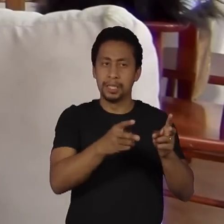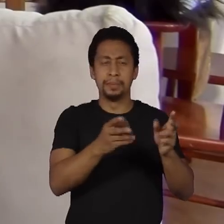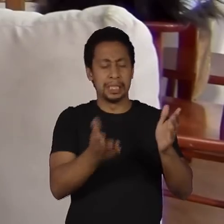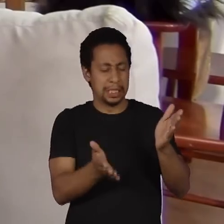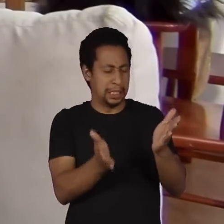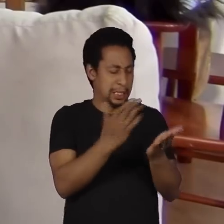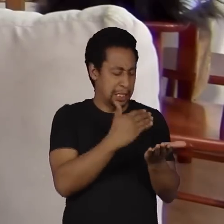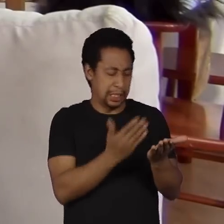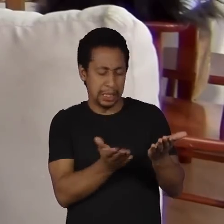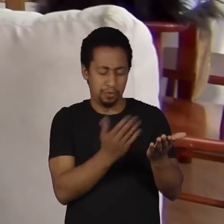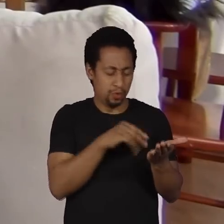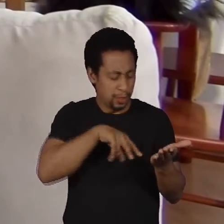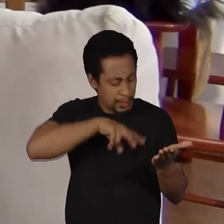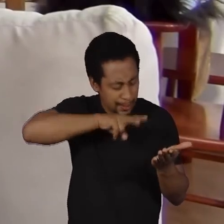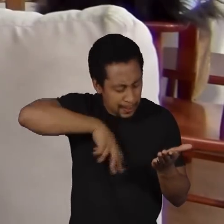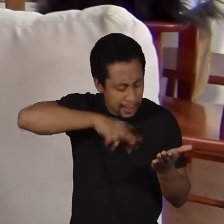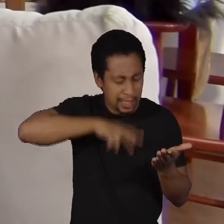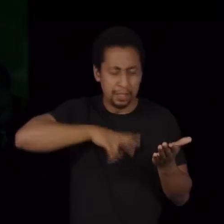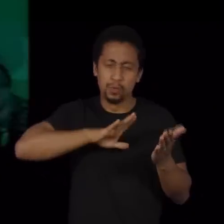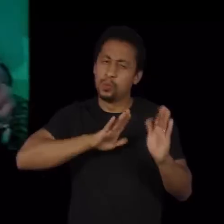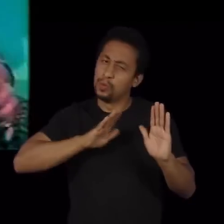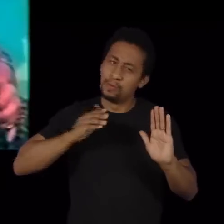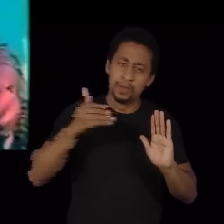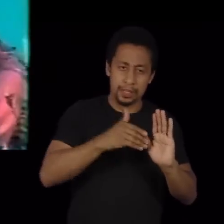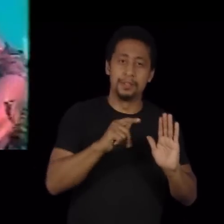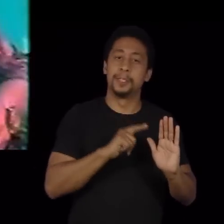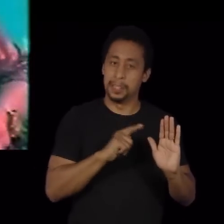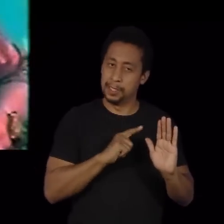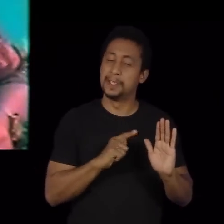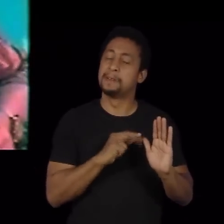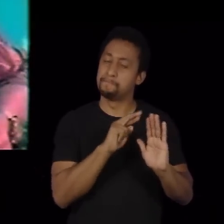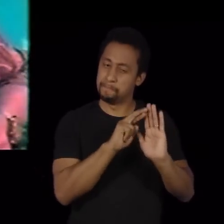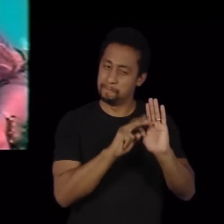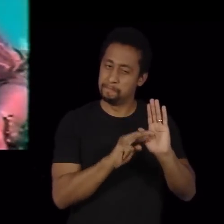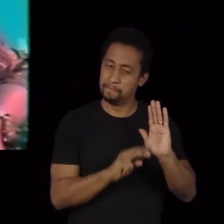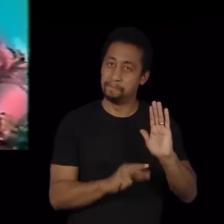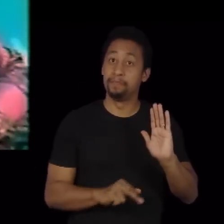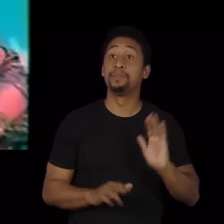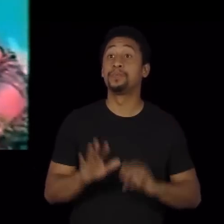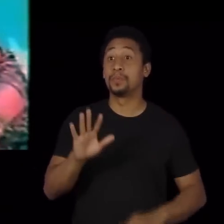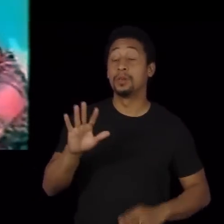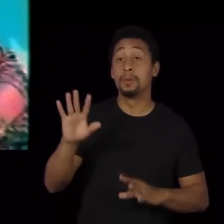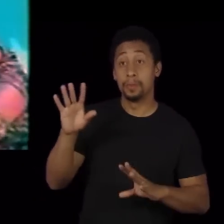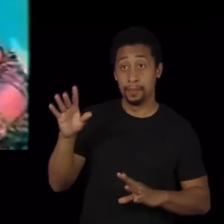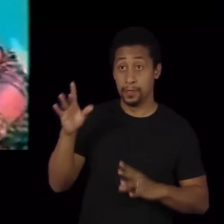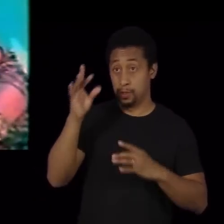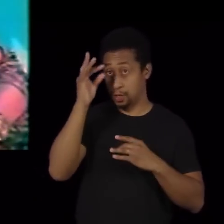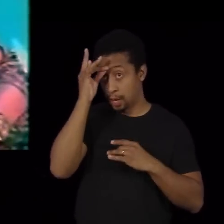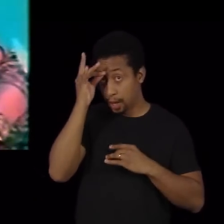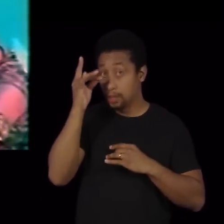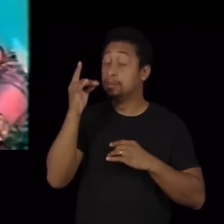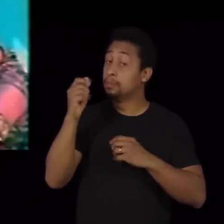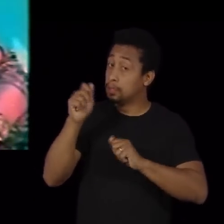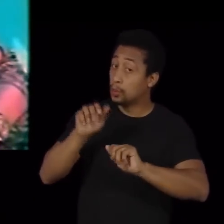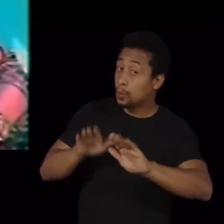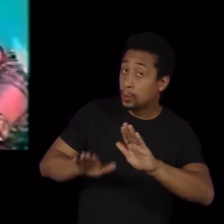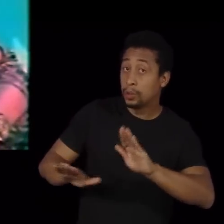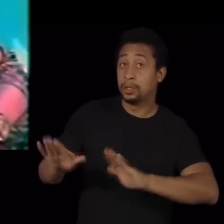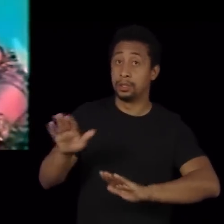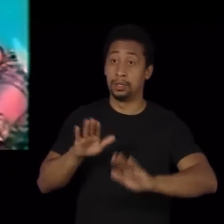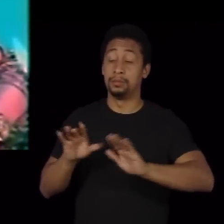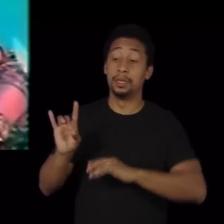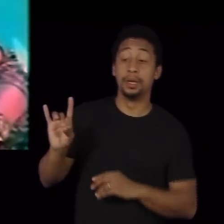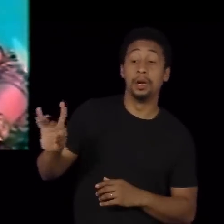muita leitura, muita referência. Quando a personagem é forte, você tem que tomar muito cuidado, porque ela pode te influenciar tanto, a